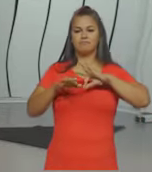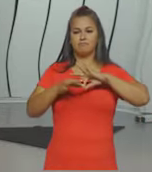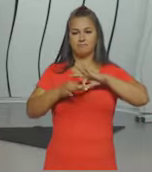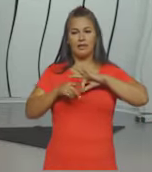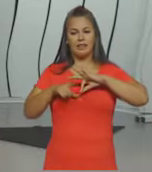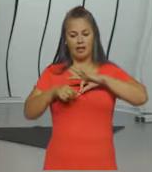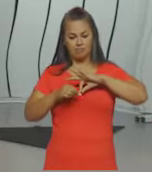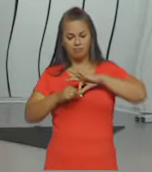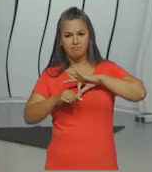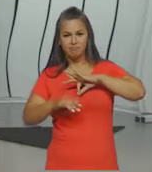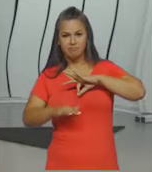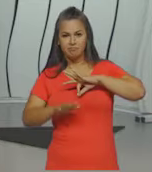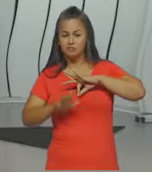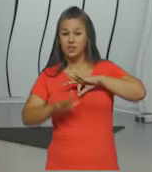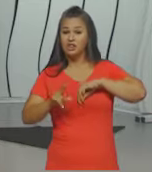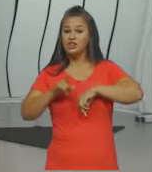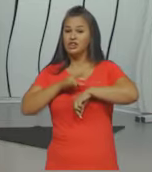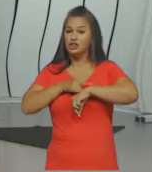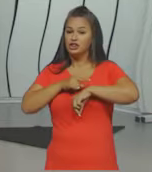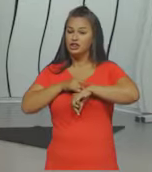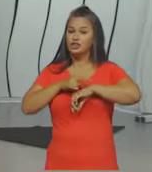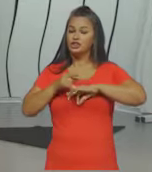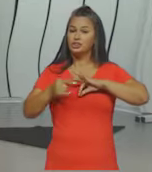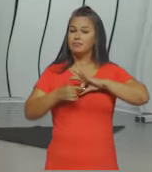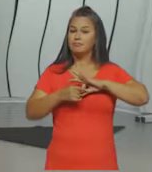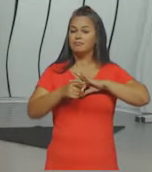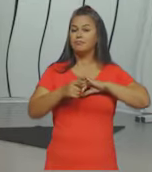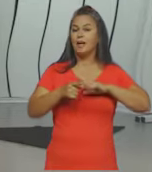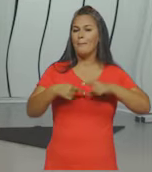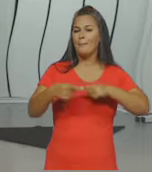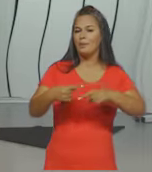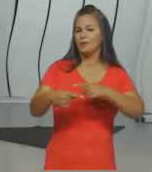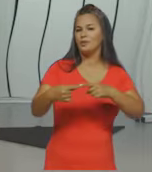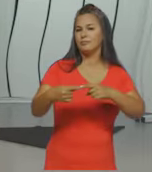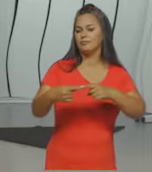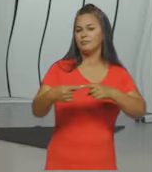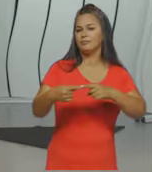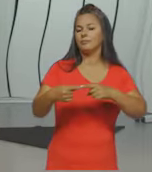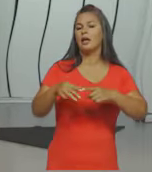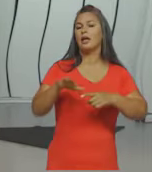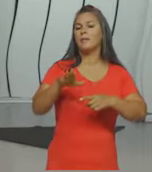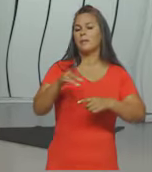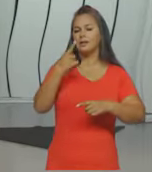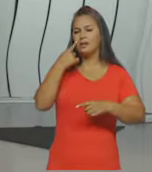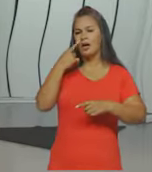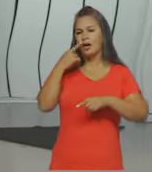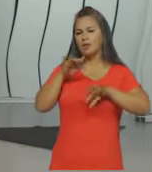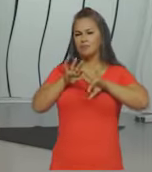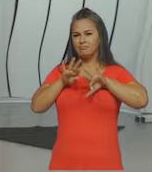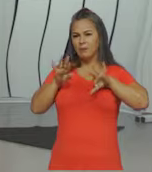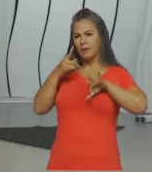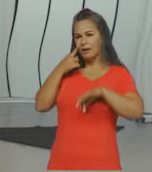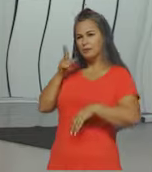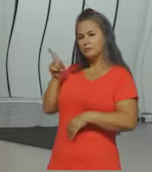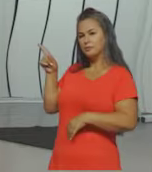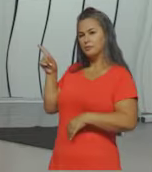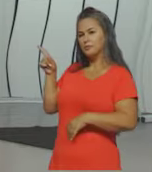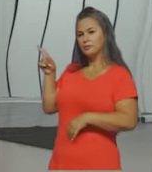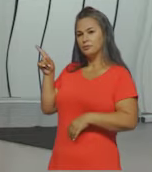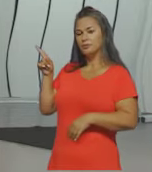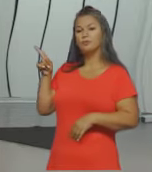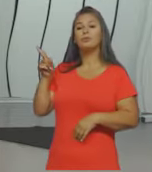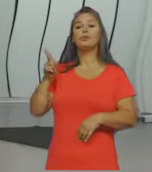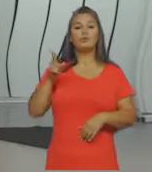Mostrando aqui as partes, né, que é o útero, né, as tubas